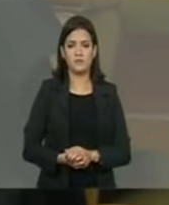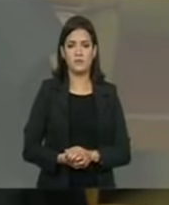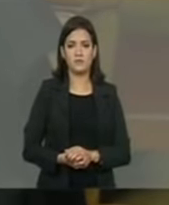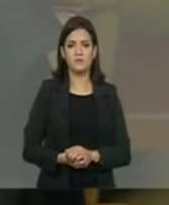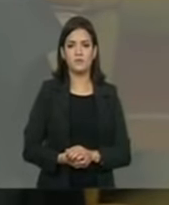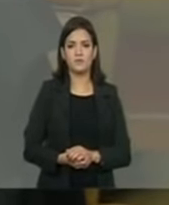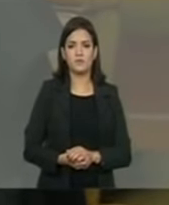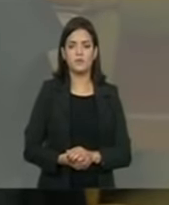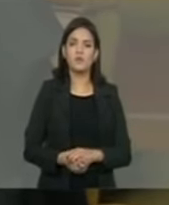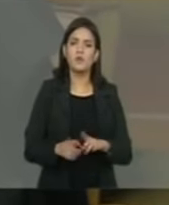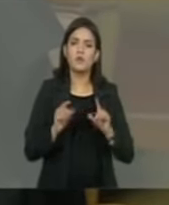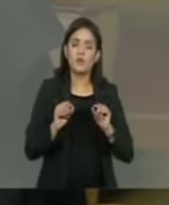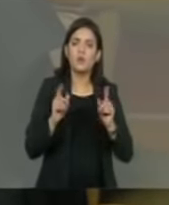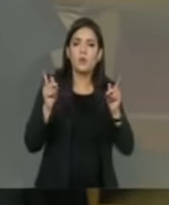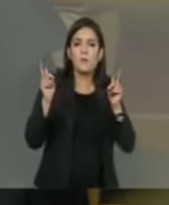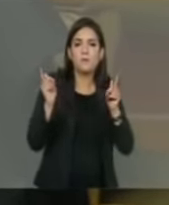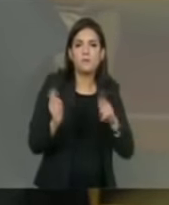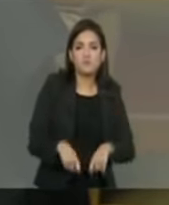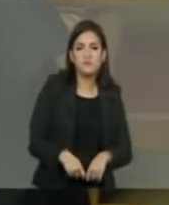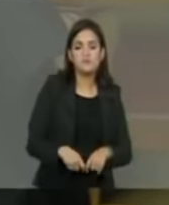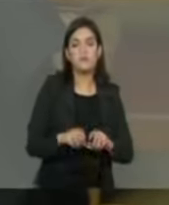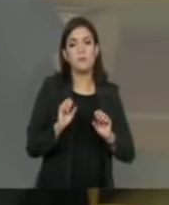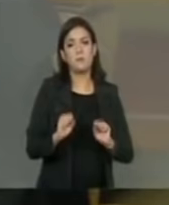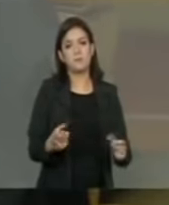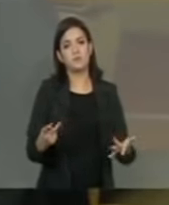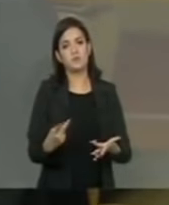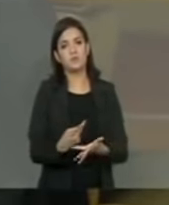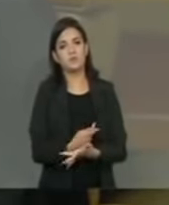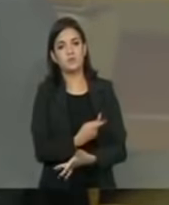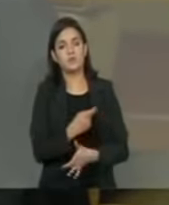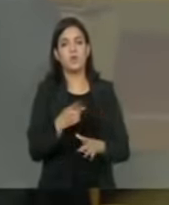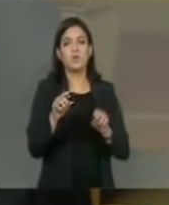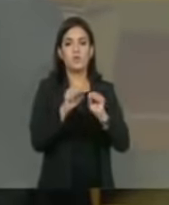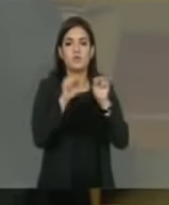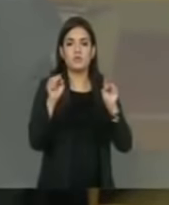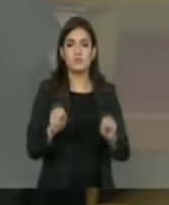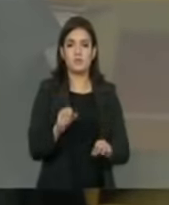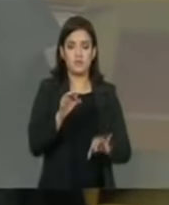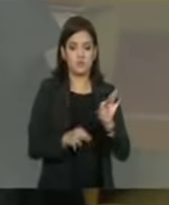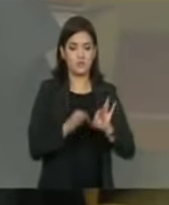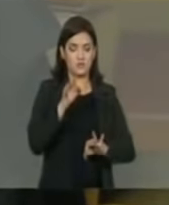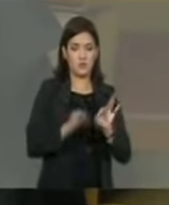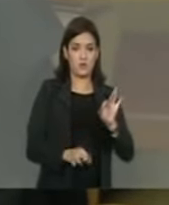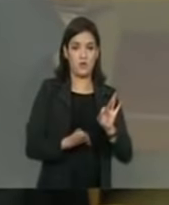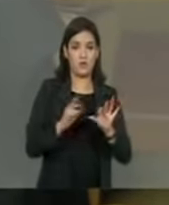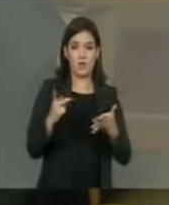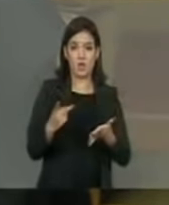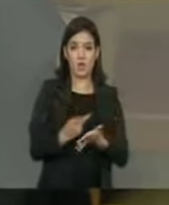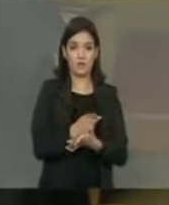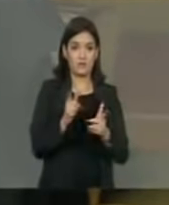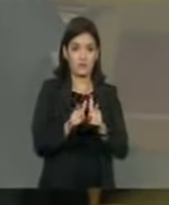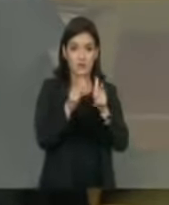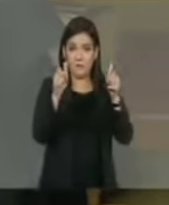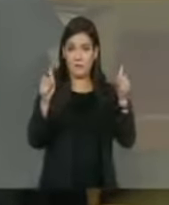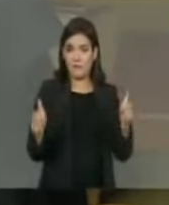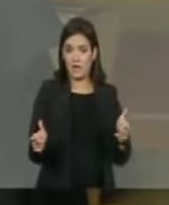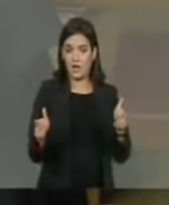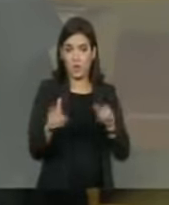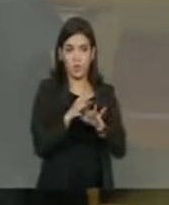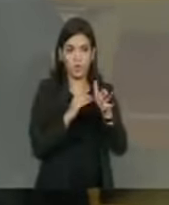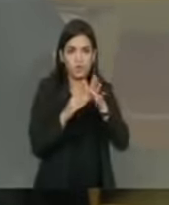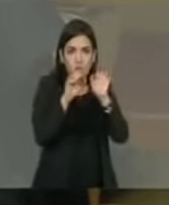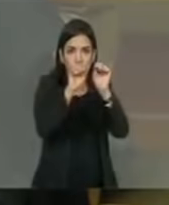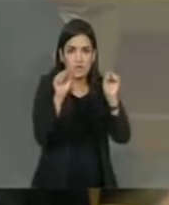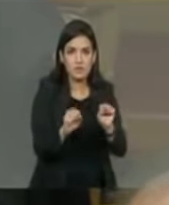o justo possível realizar o sistema prisional brasileiro a exemplo do que ocorre na maioria dos sistemas democráticos ocidentais